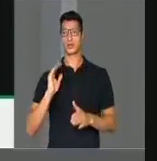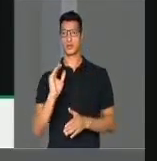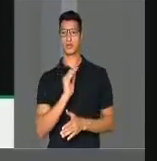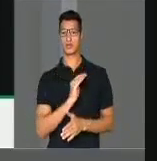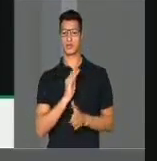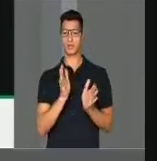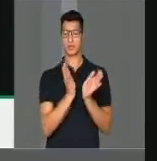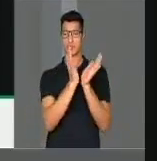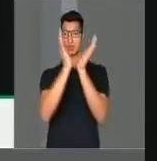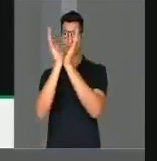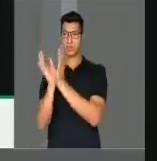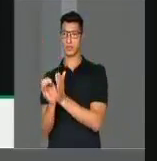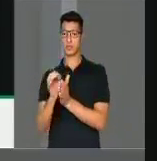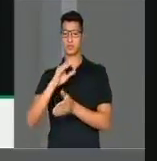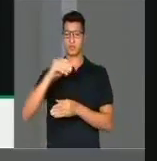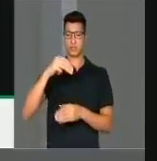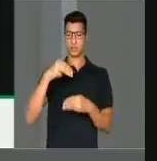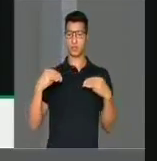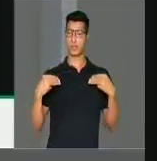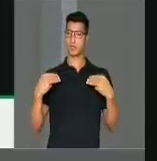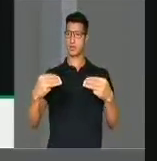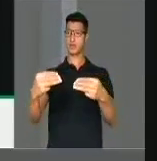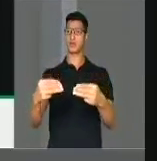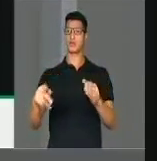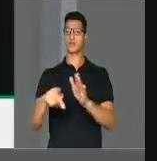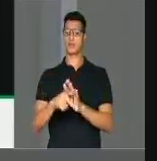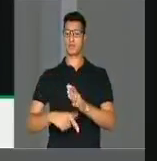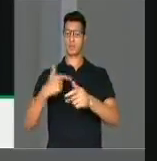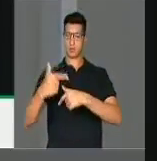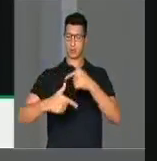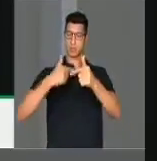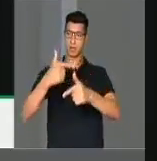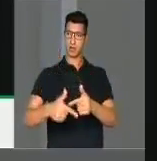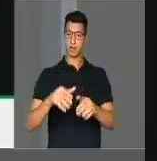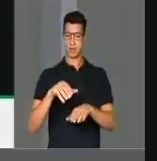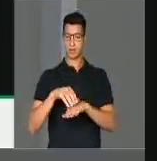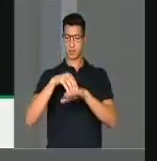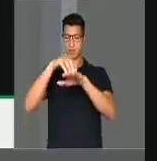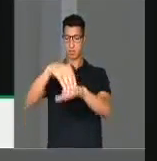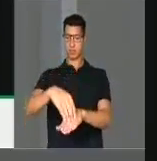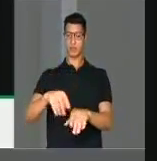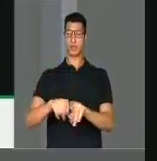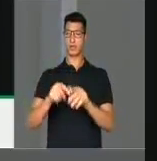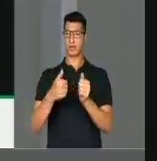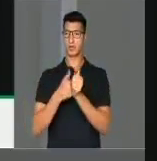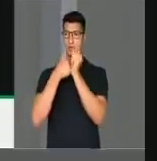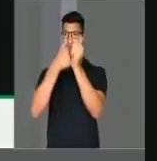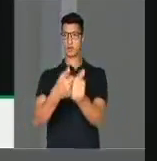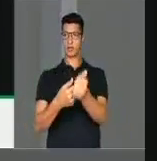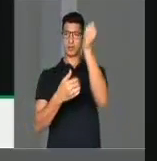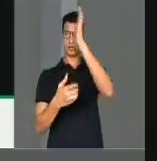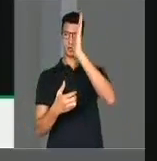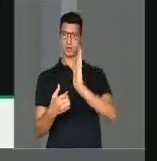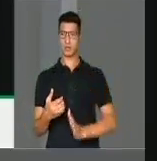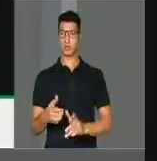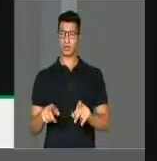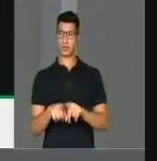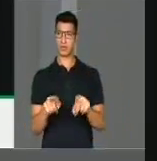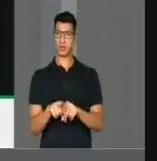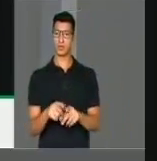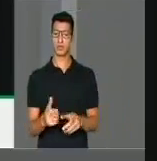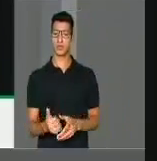uma comissão intersetorial, interministerial, né, do Ministério do Transporte, a Companhia Siderúrgica